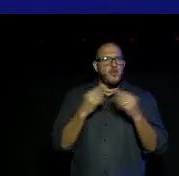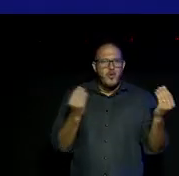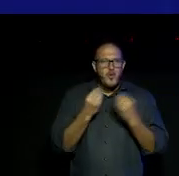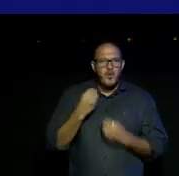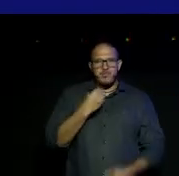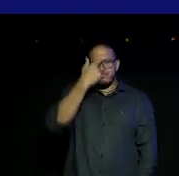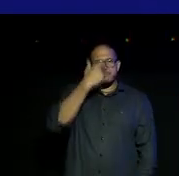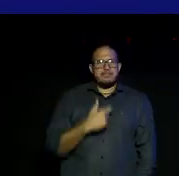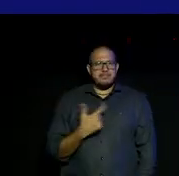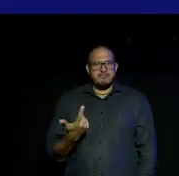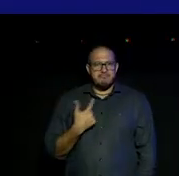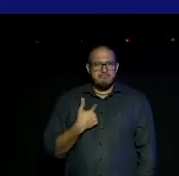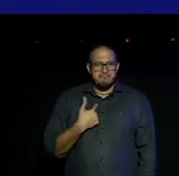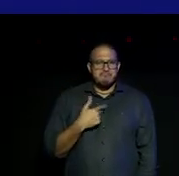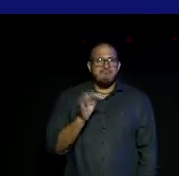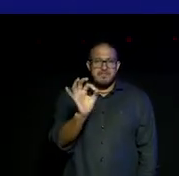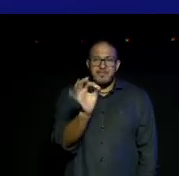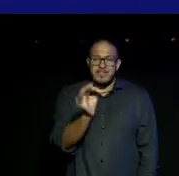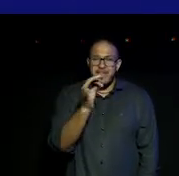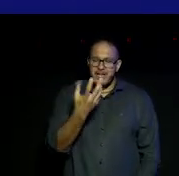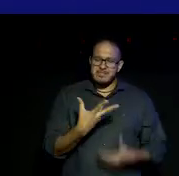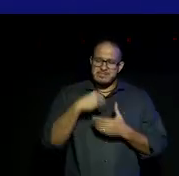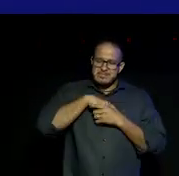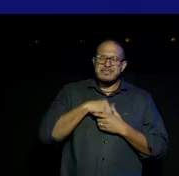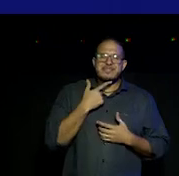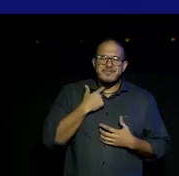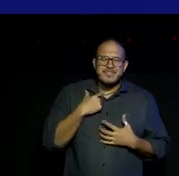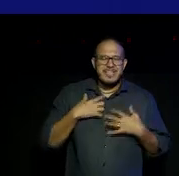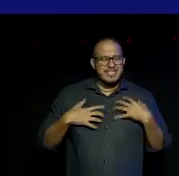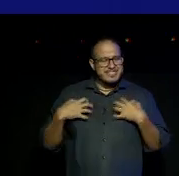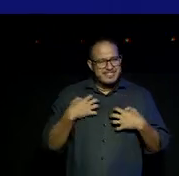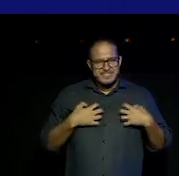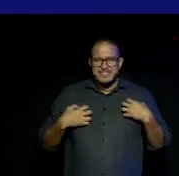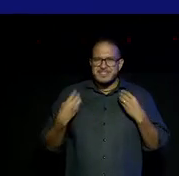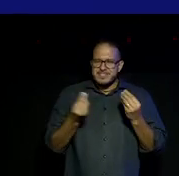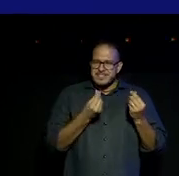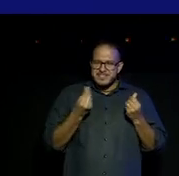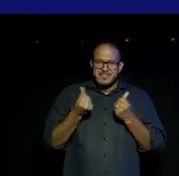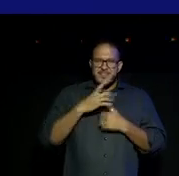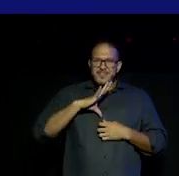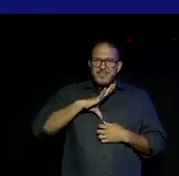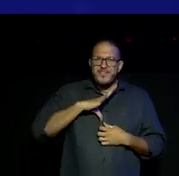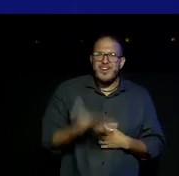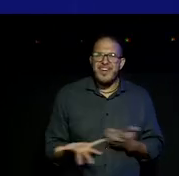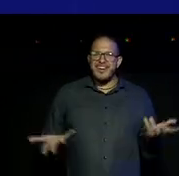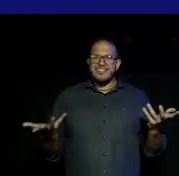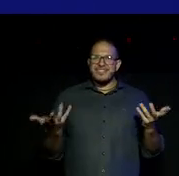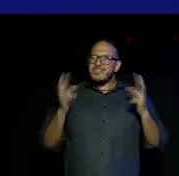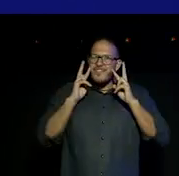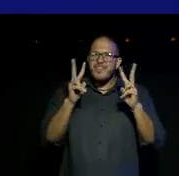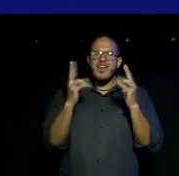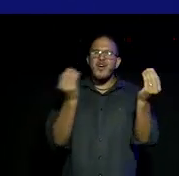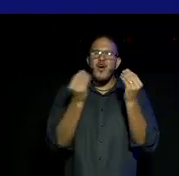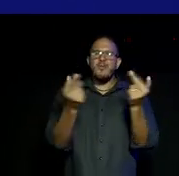é. No fundo, é uma sede e uma falta de coragem de ir além das molduras de época e ver